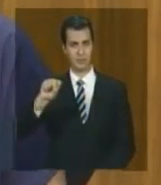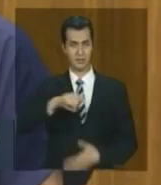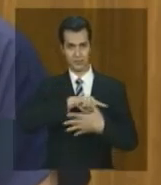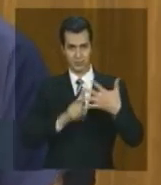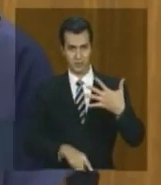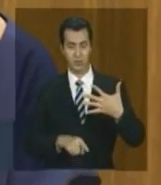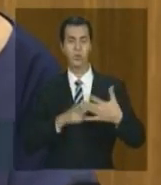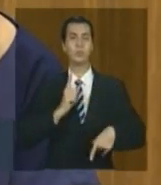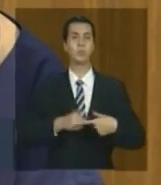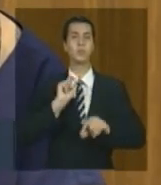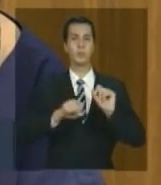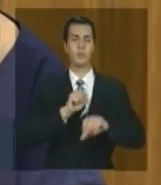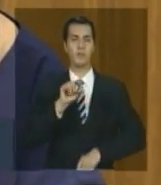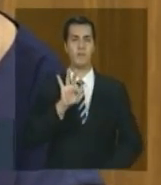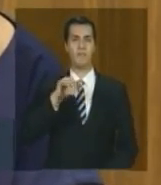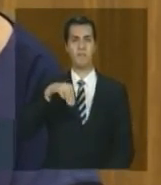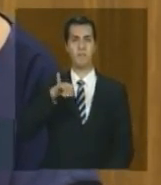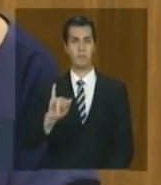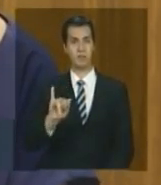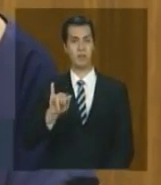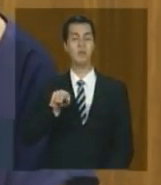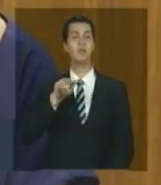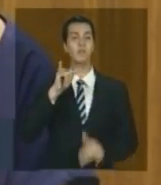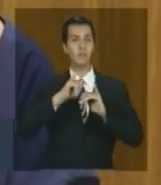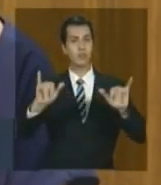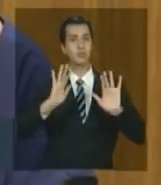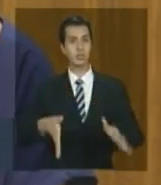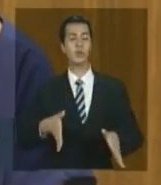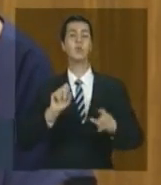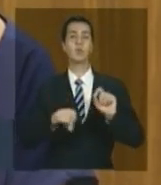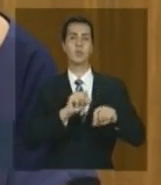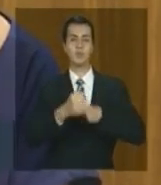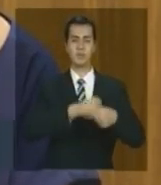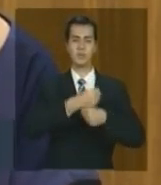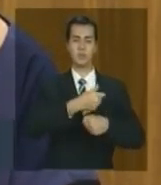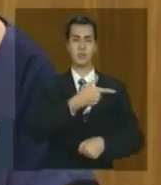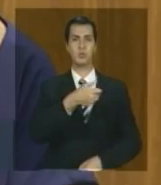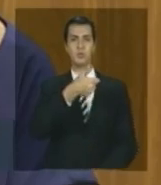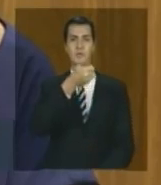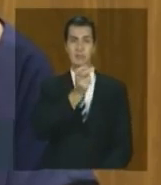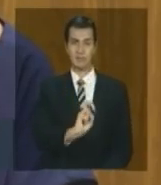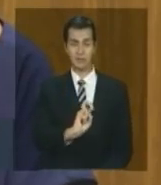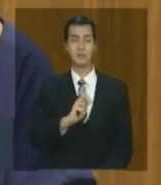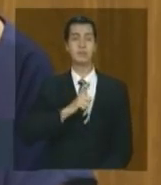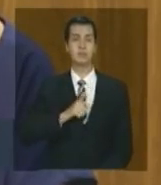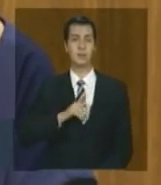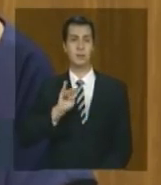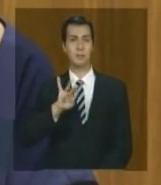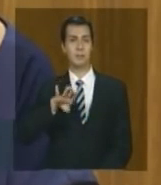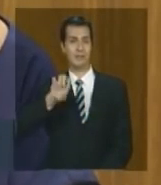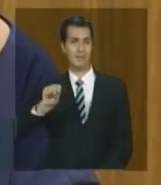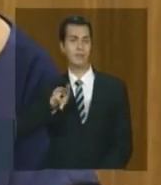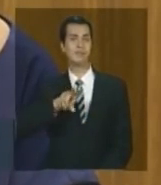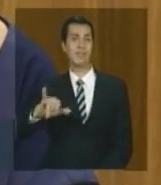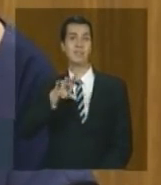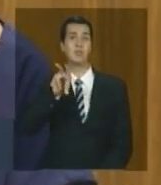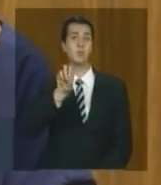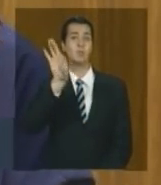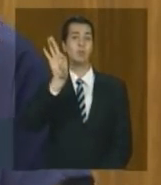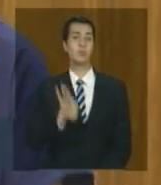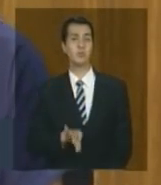do FMI, em 2012, os BRICS deverão responder por 56% do crescimento da